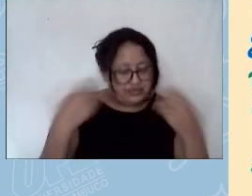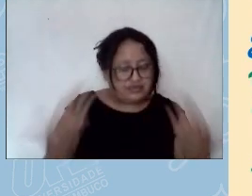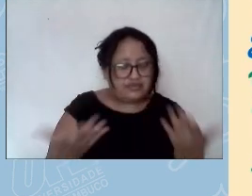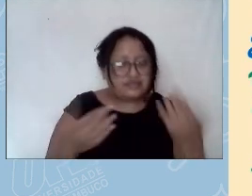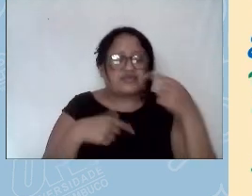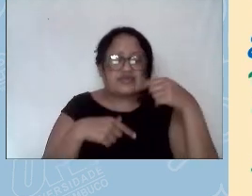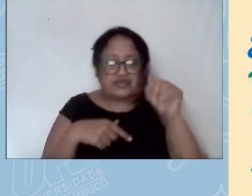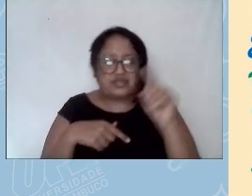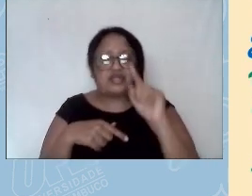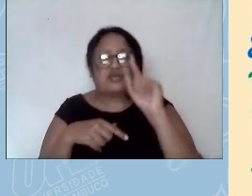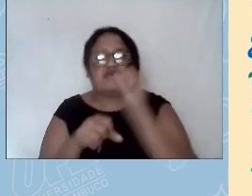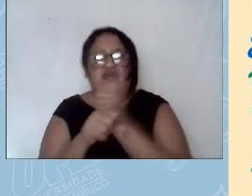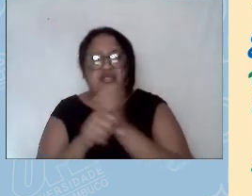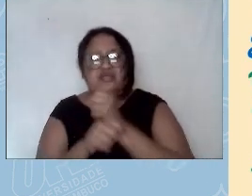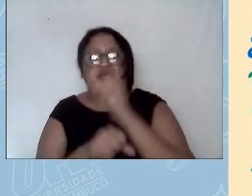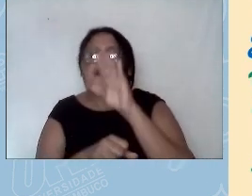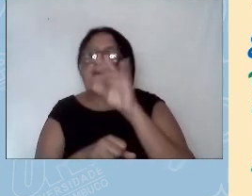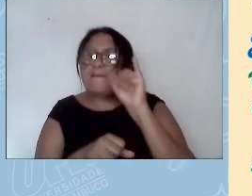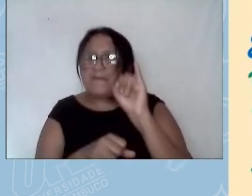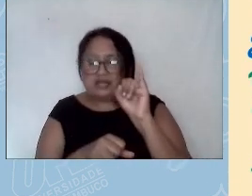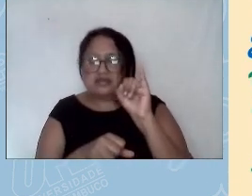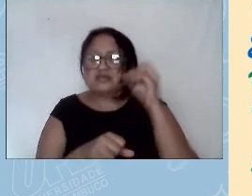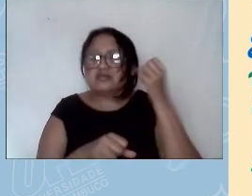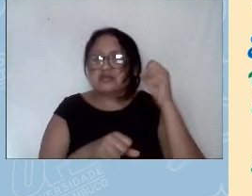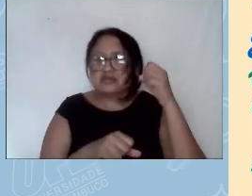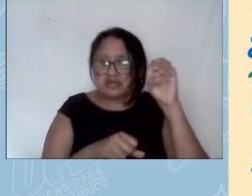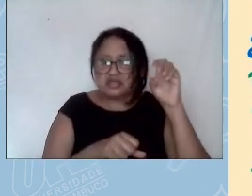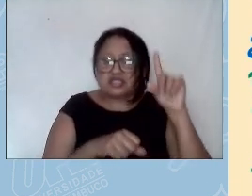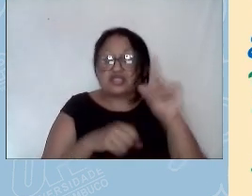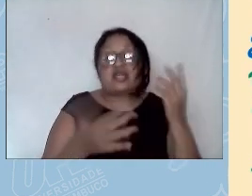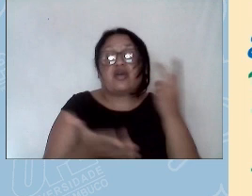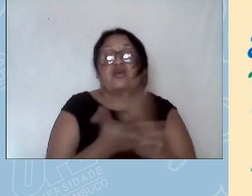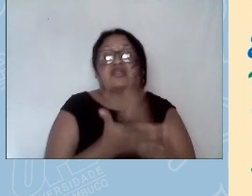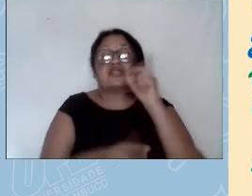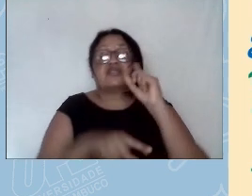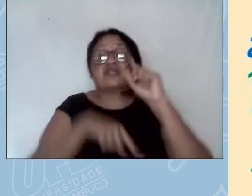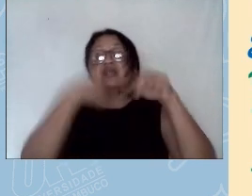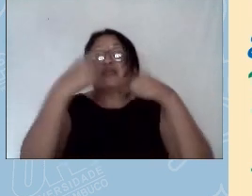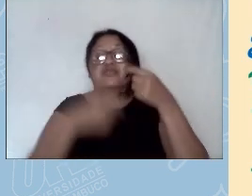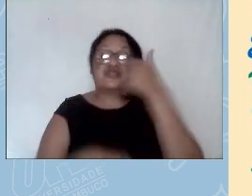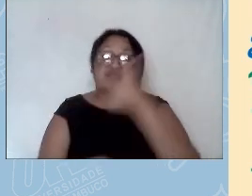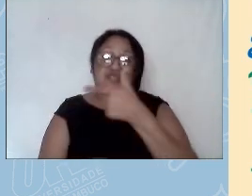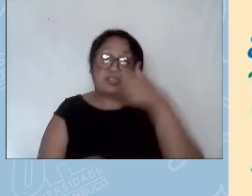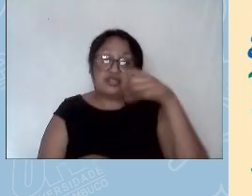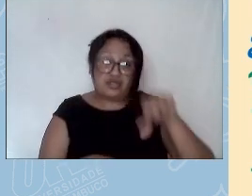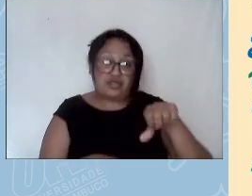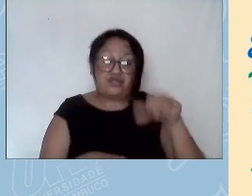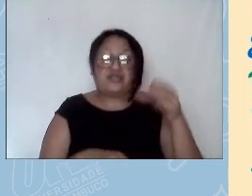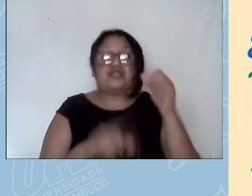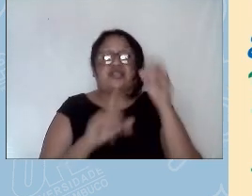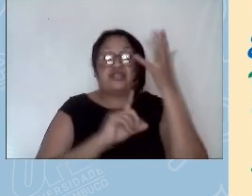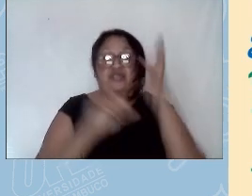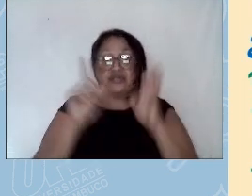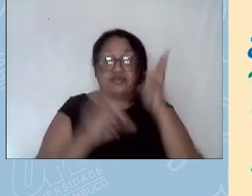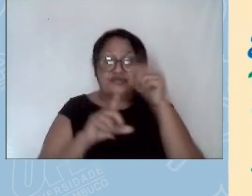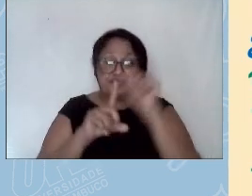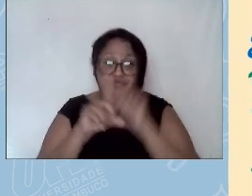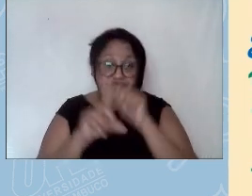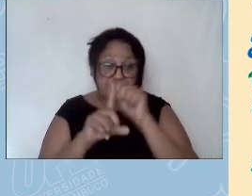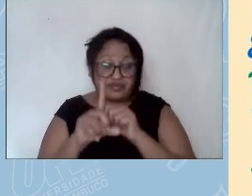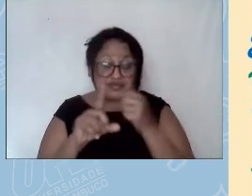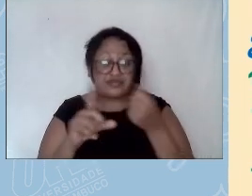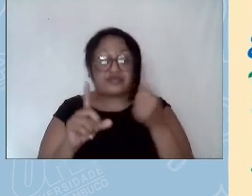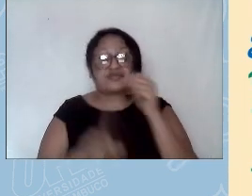analisando aconteceu a partir depois de 29 de fevereiro porque o dia 29 de